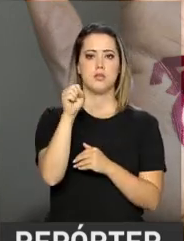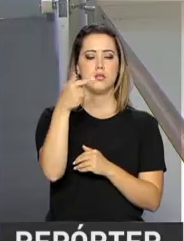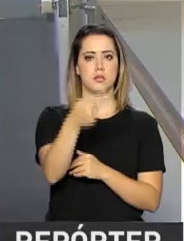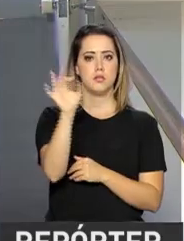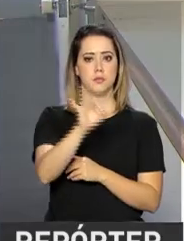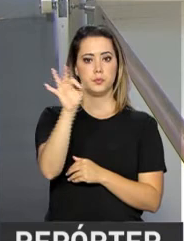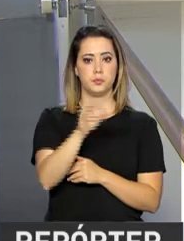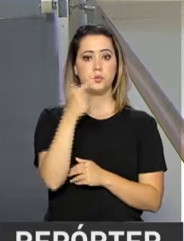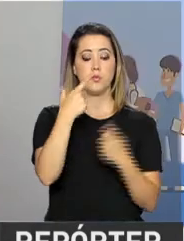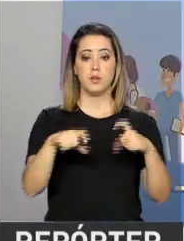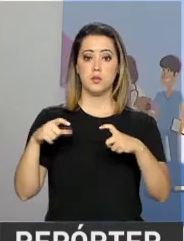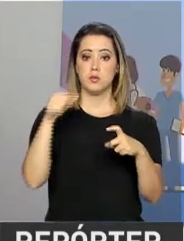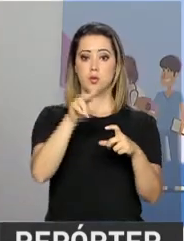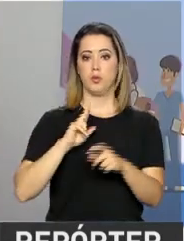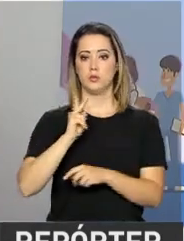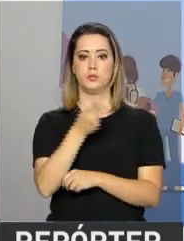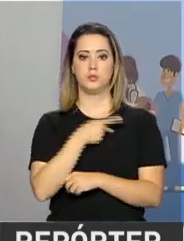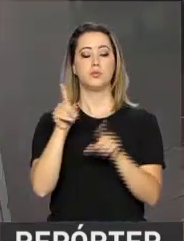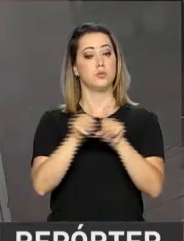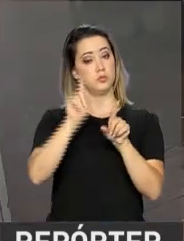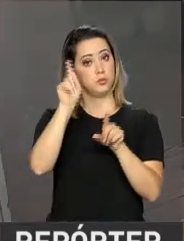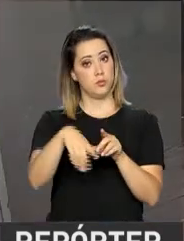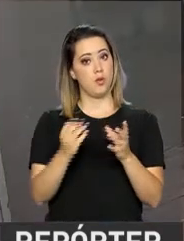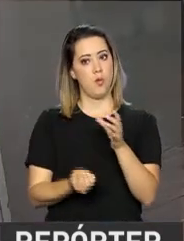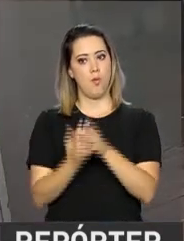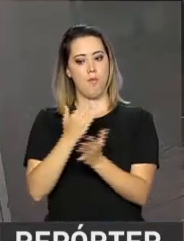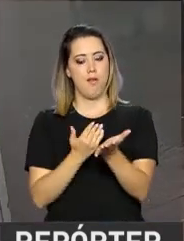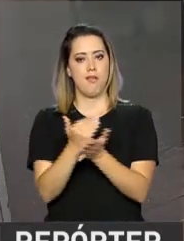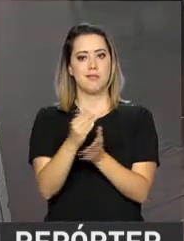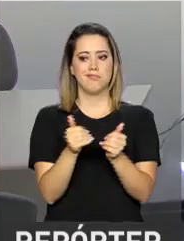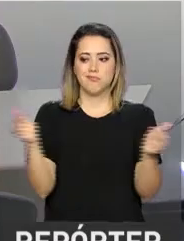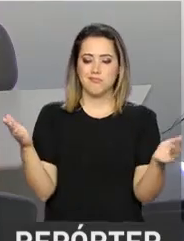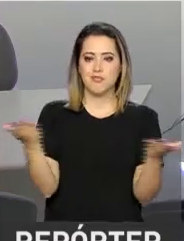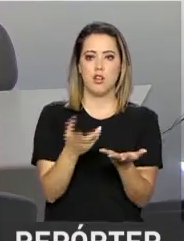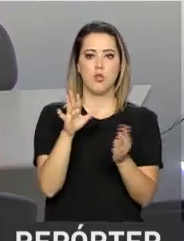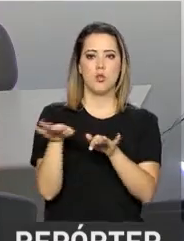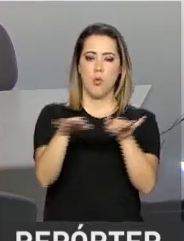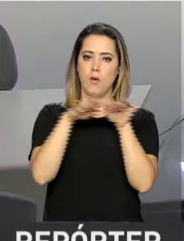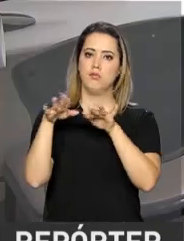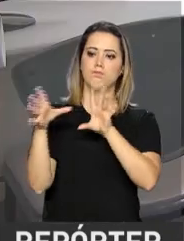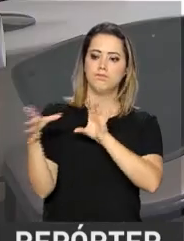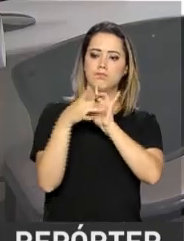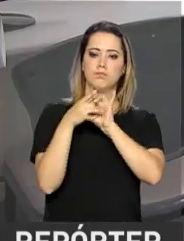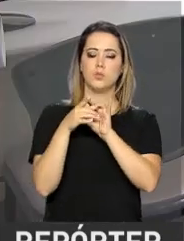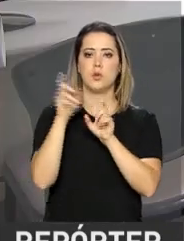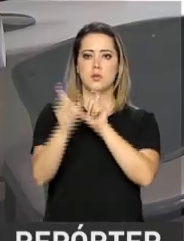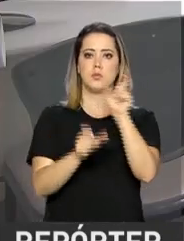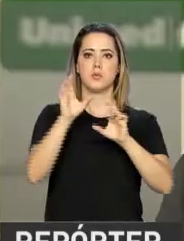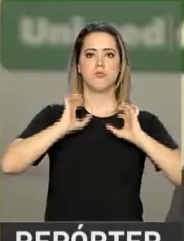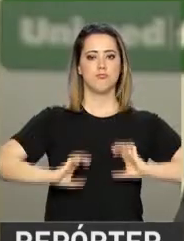esse ambulatório transe inaugurado em brasília e se alinha às políticas de eqüidade e integralidade no atendimento ao